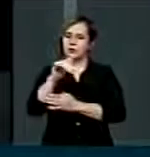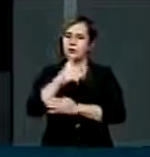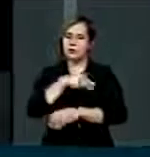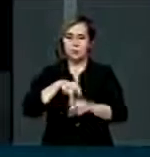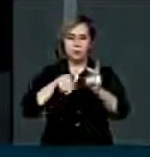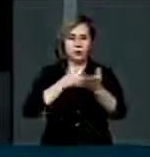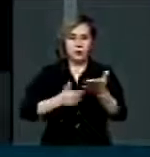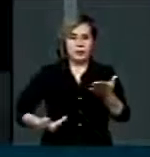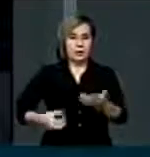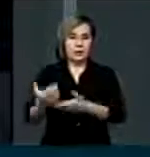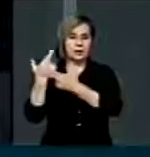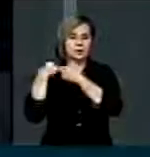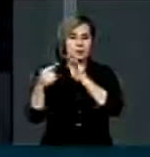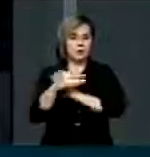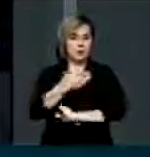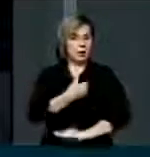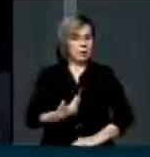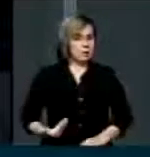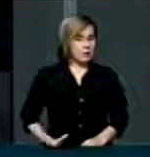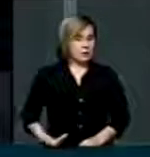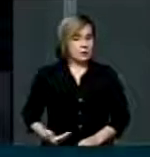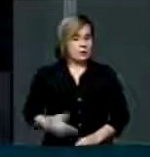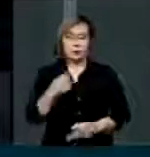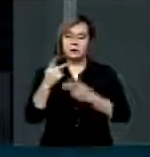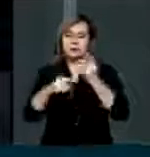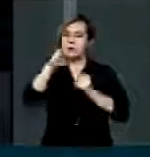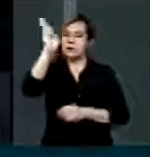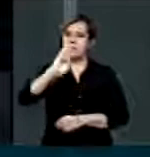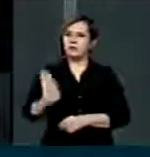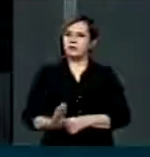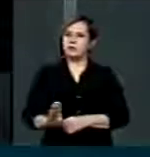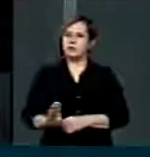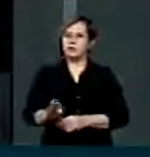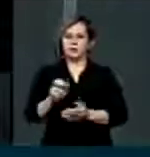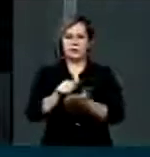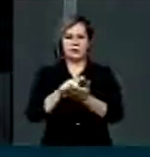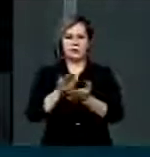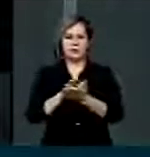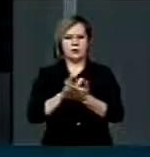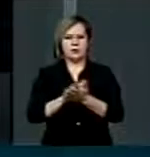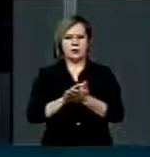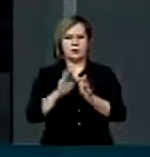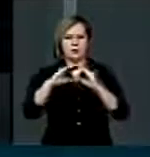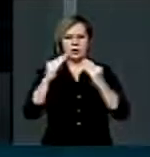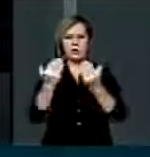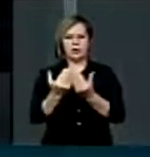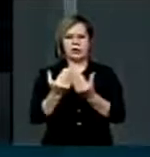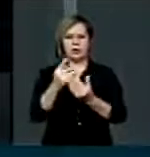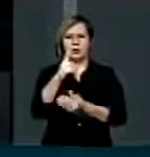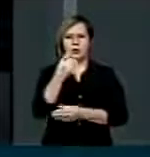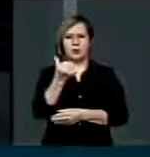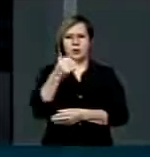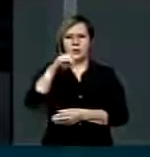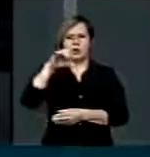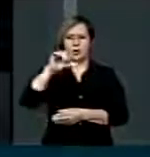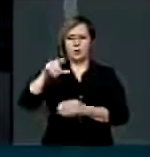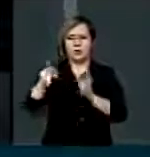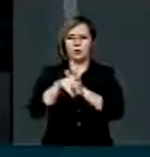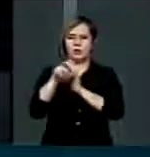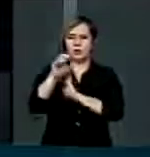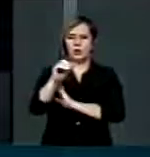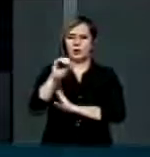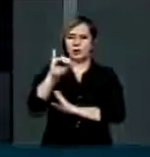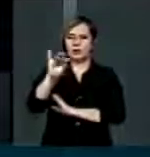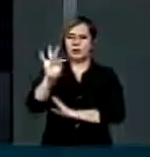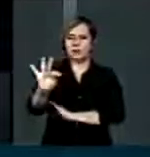o Estado e dizendo que o Brasil é signatário da Convenção 169 da OIT. Então nós pedimos ao ministro